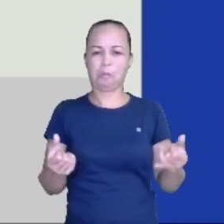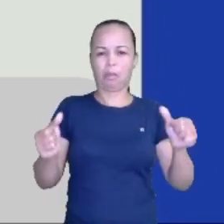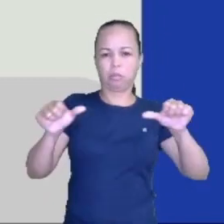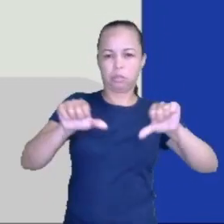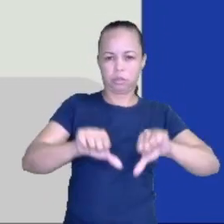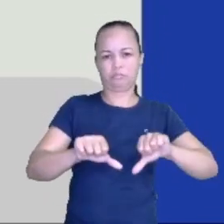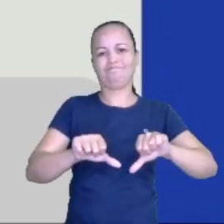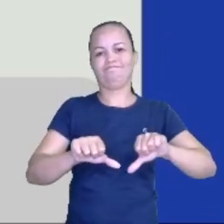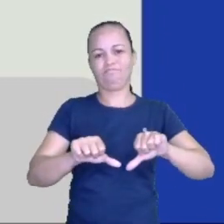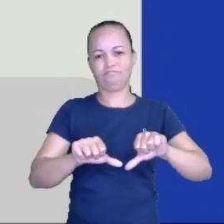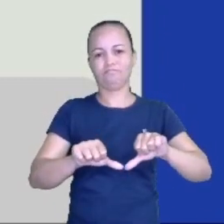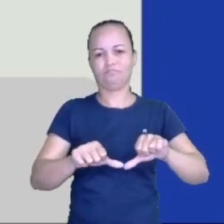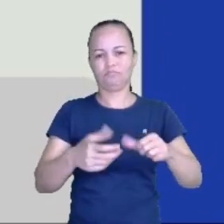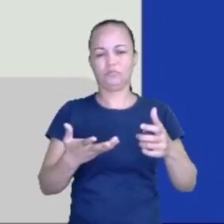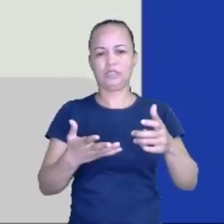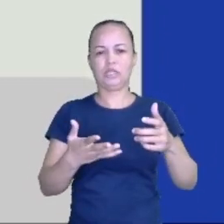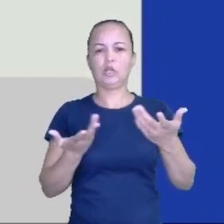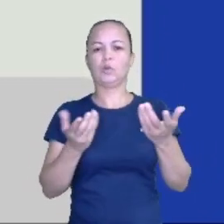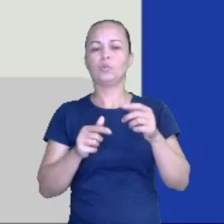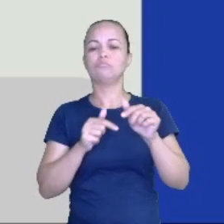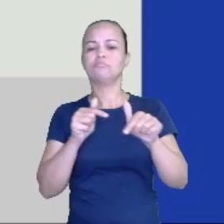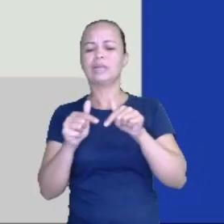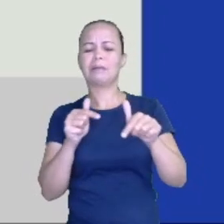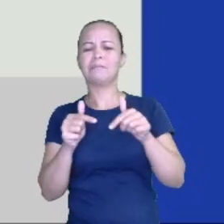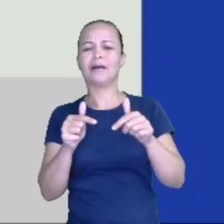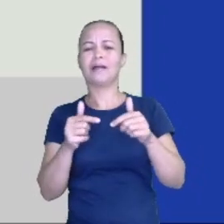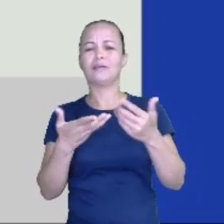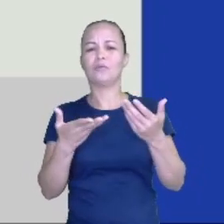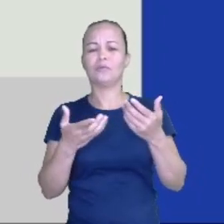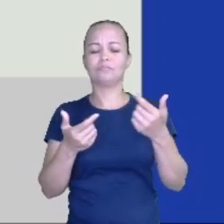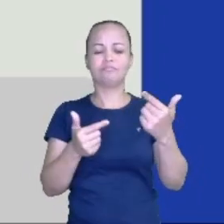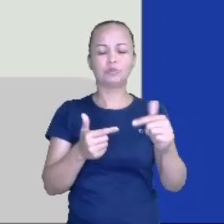as pessoas a não terem como sustentar uma casa.